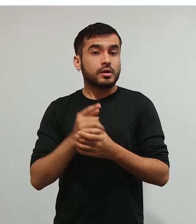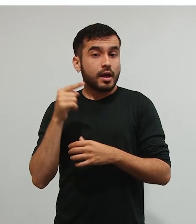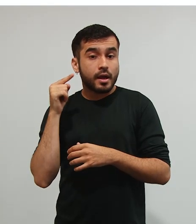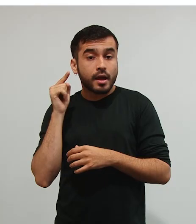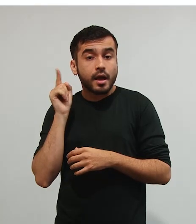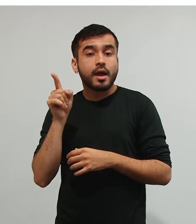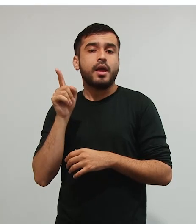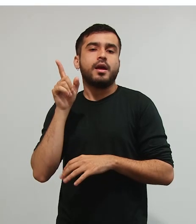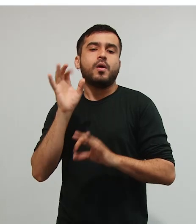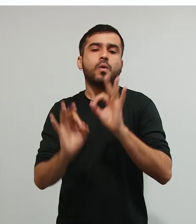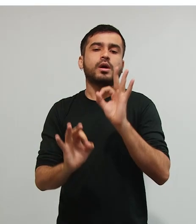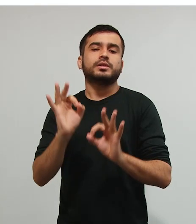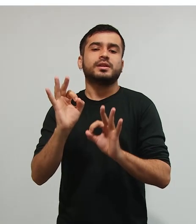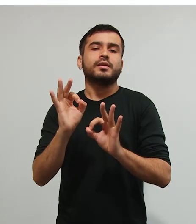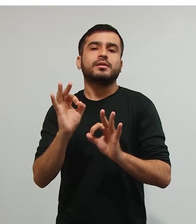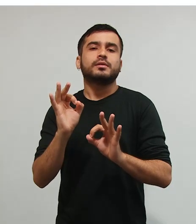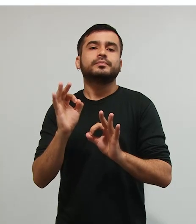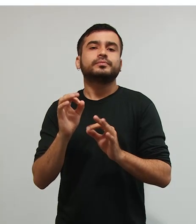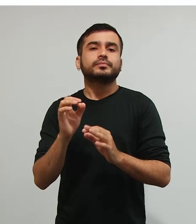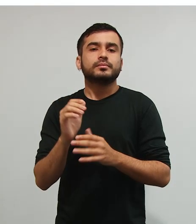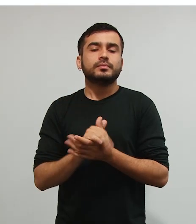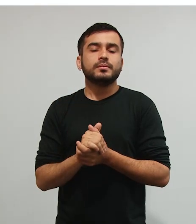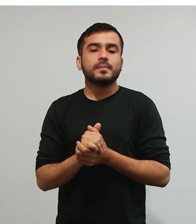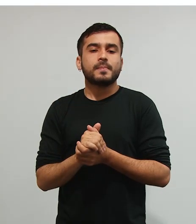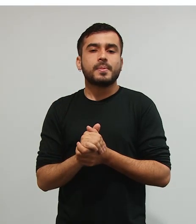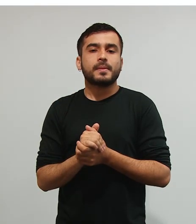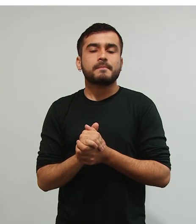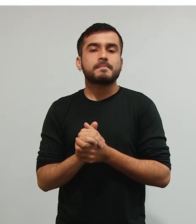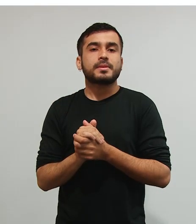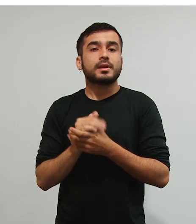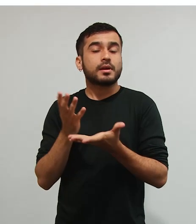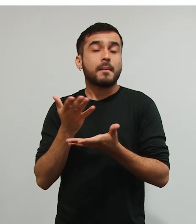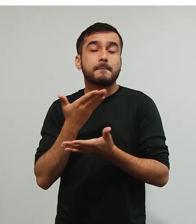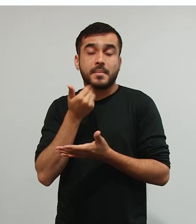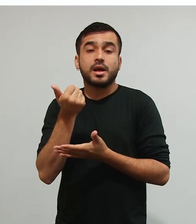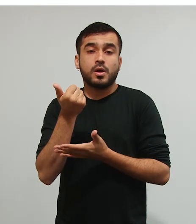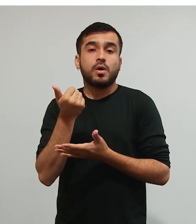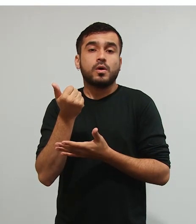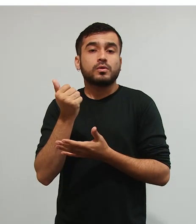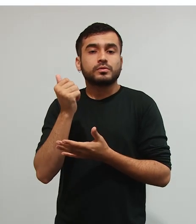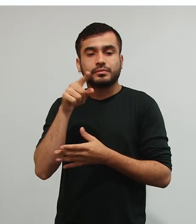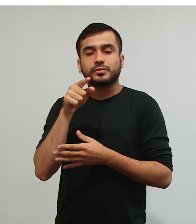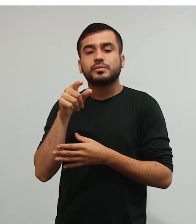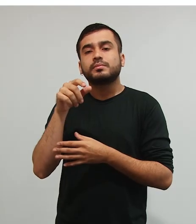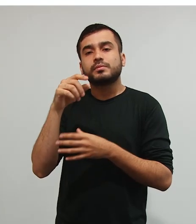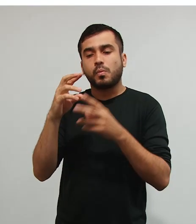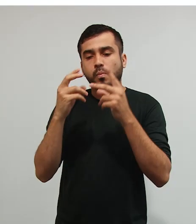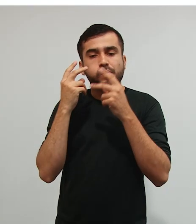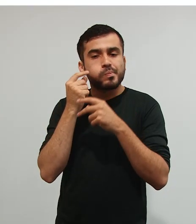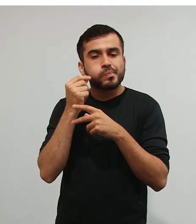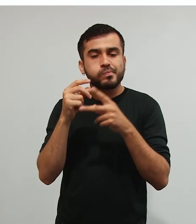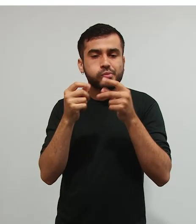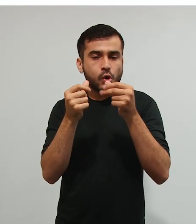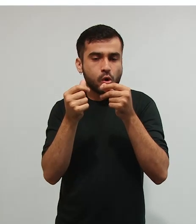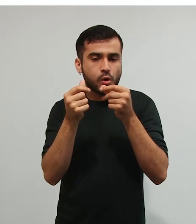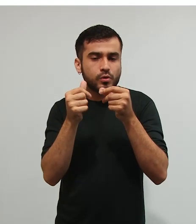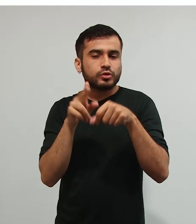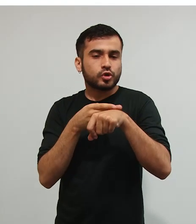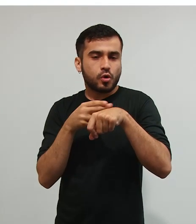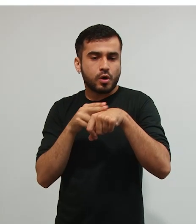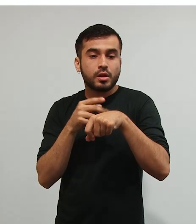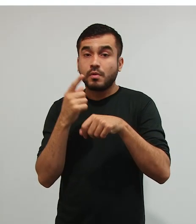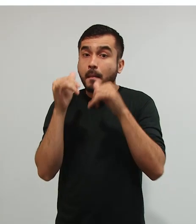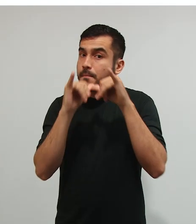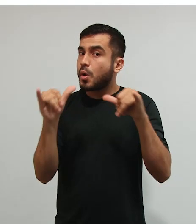é o planejamento tributário com laranjas, né? Ou melhor, com sonho de valsas. E aí não estou